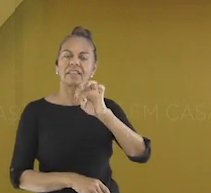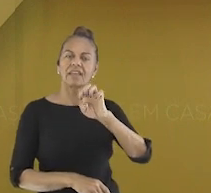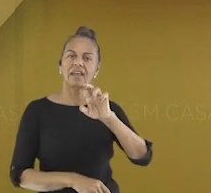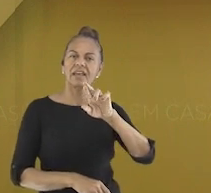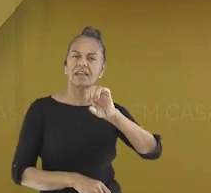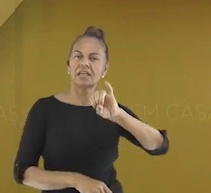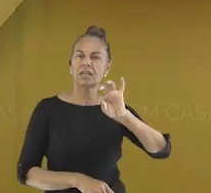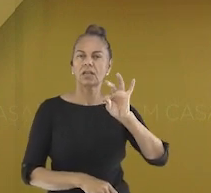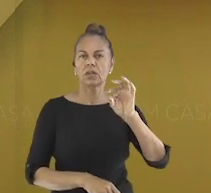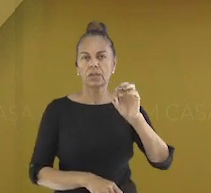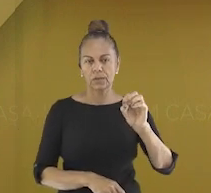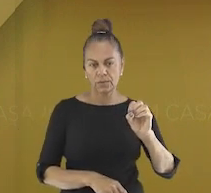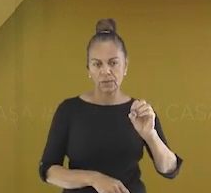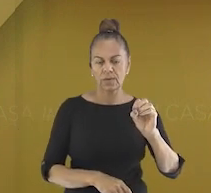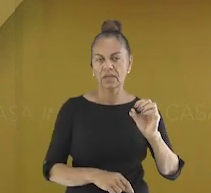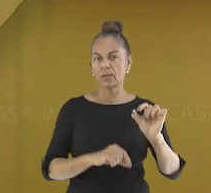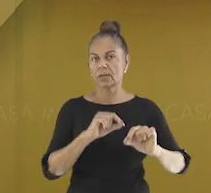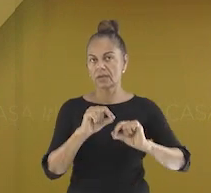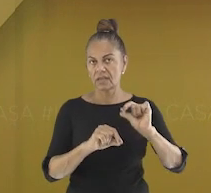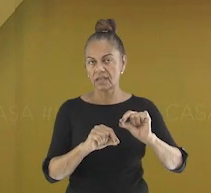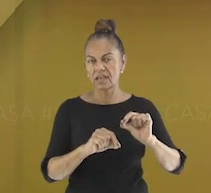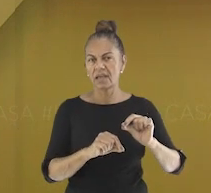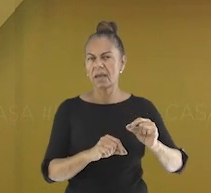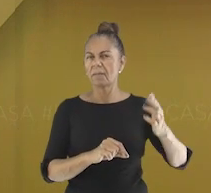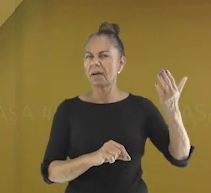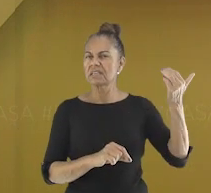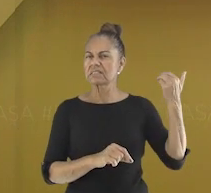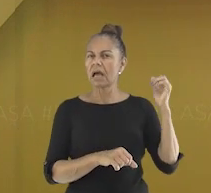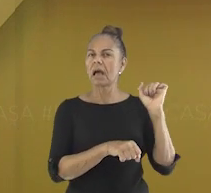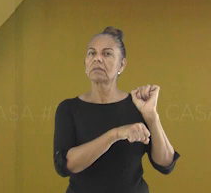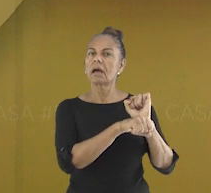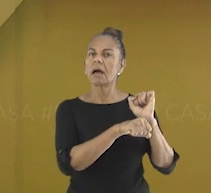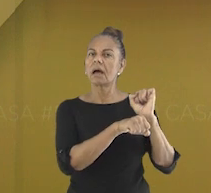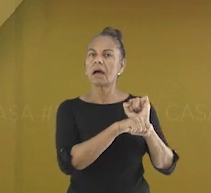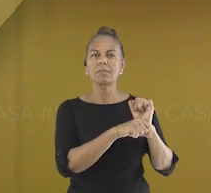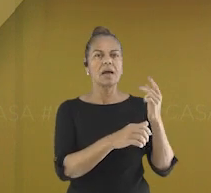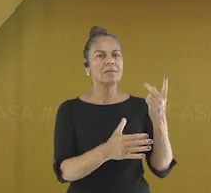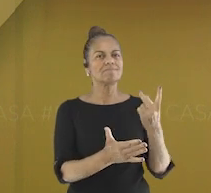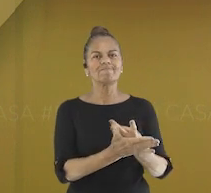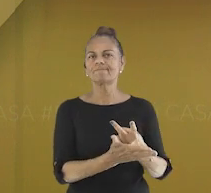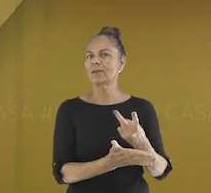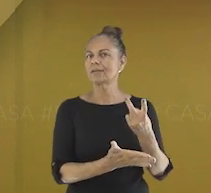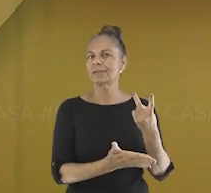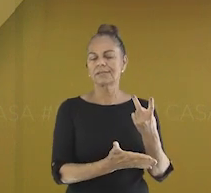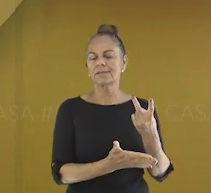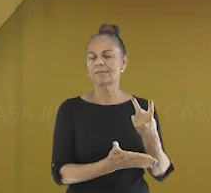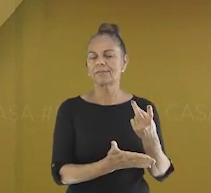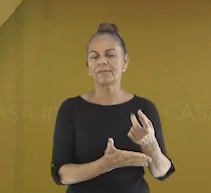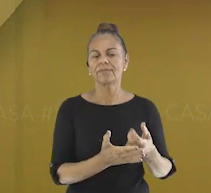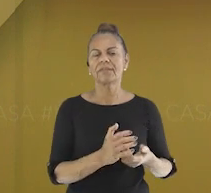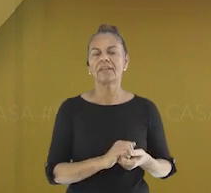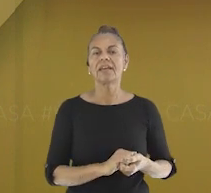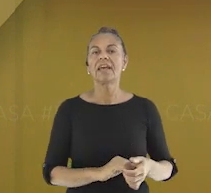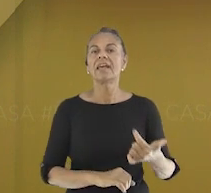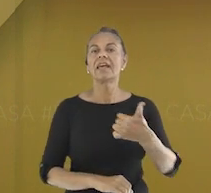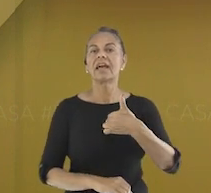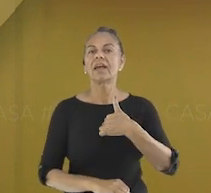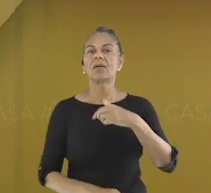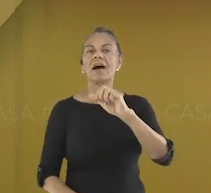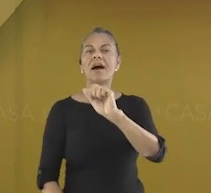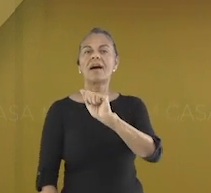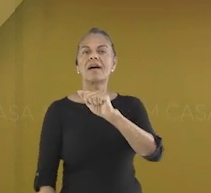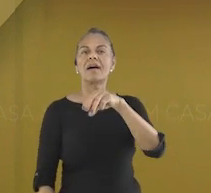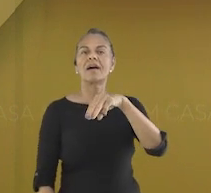Ok? E temos o futuro do pretérito do indicativo, que expressa uma ação que